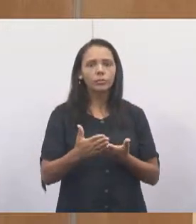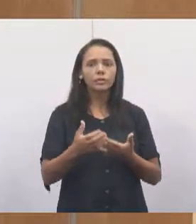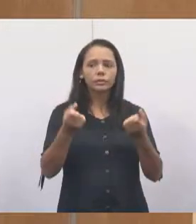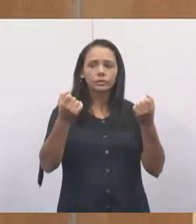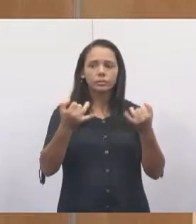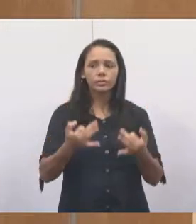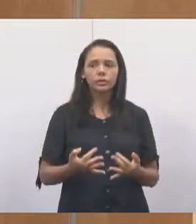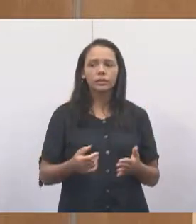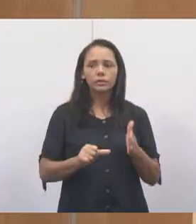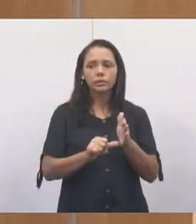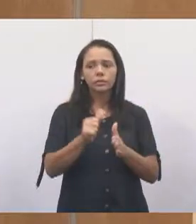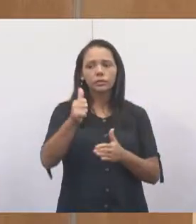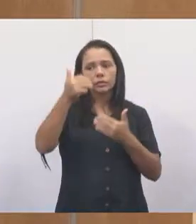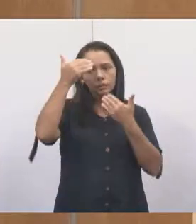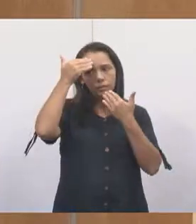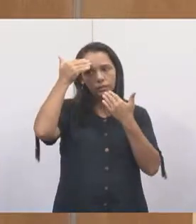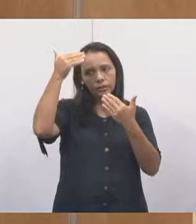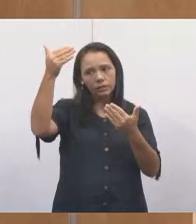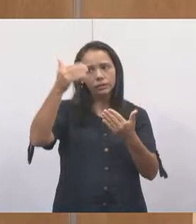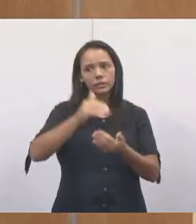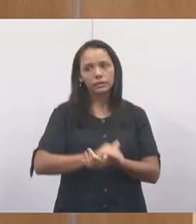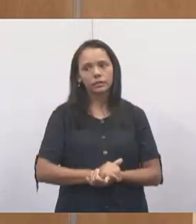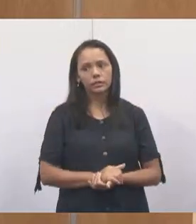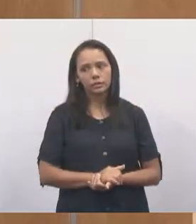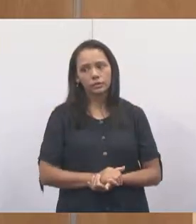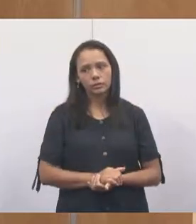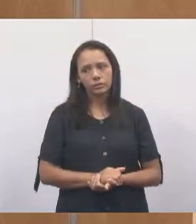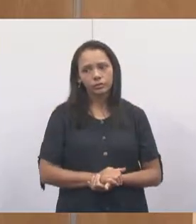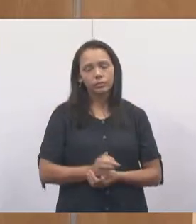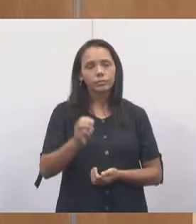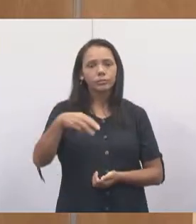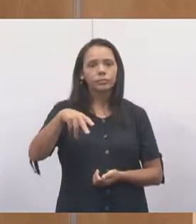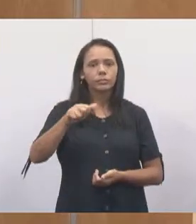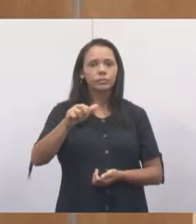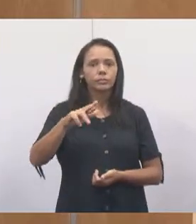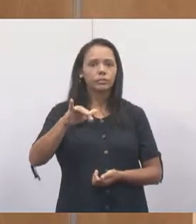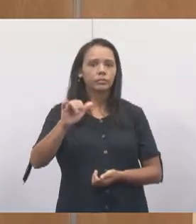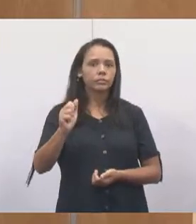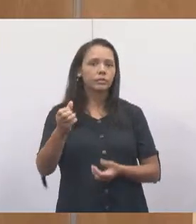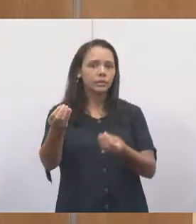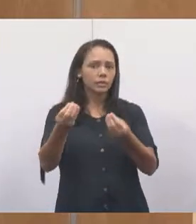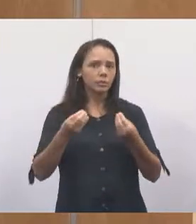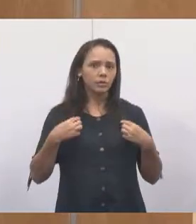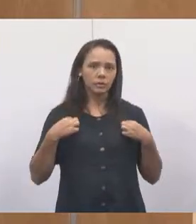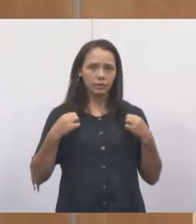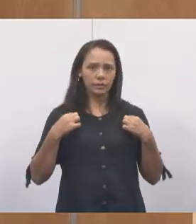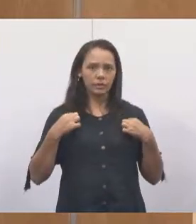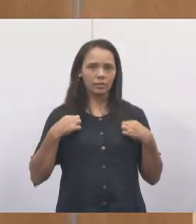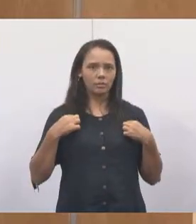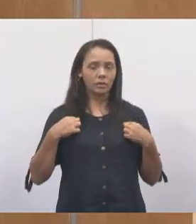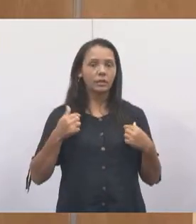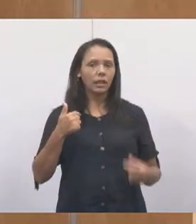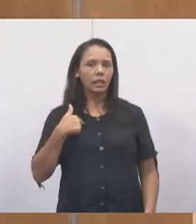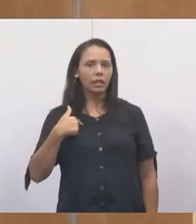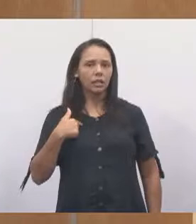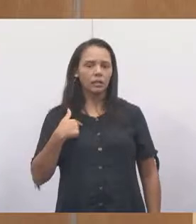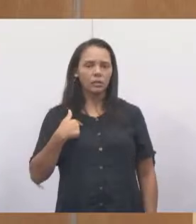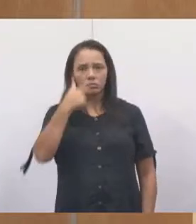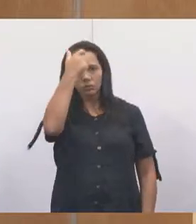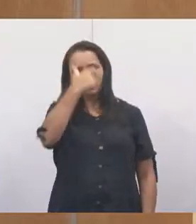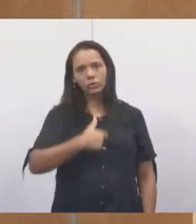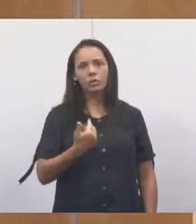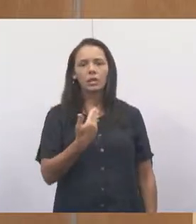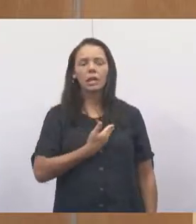hoje, primeiro agradecendo a Maria Nilza que me trouxe essa camisa. Eu sou amigo do autista, é dia